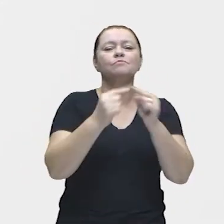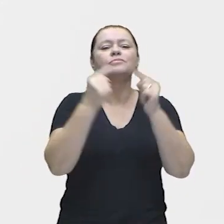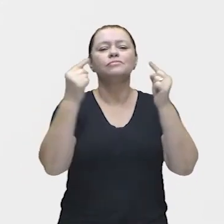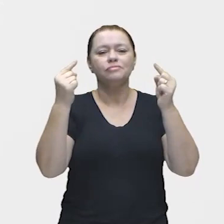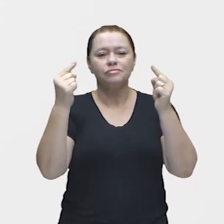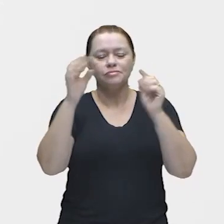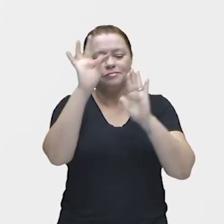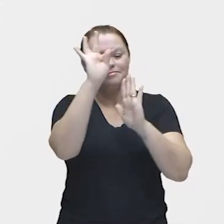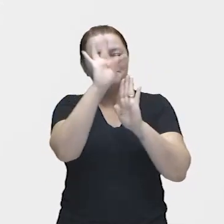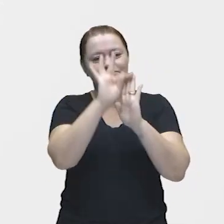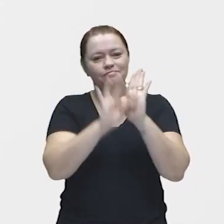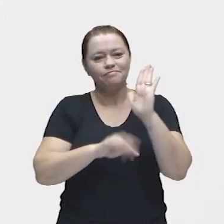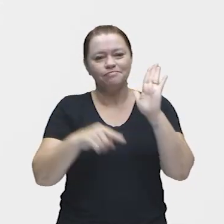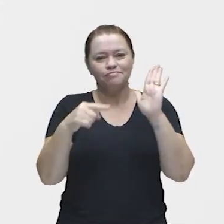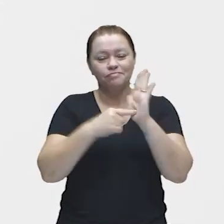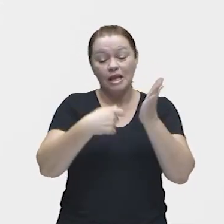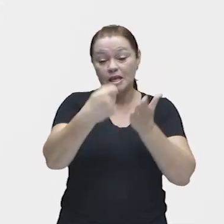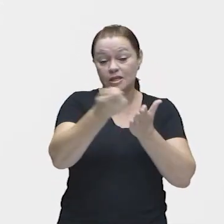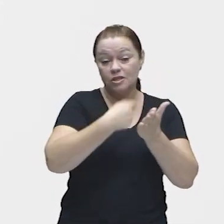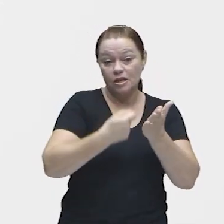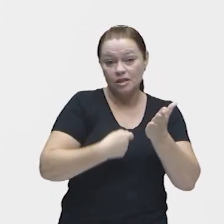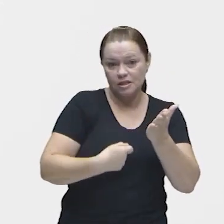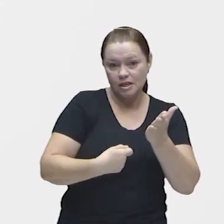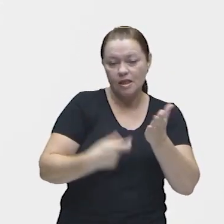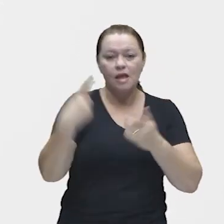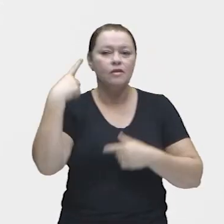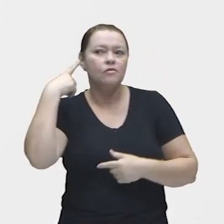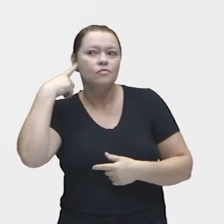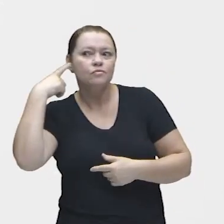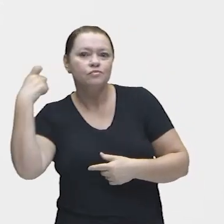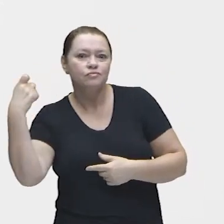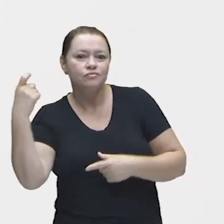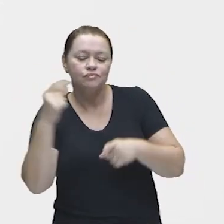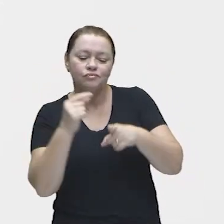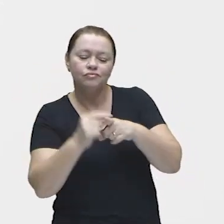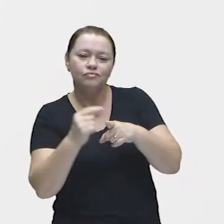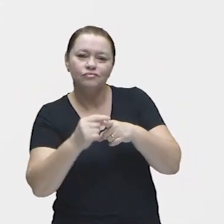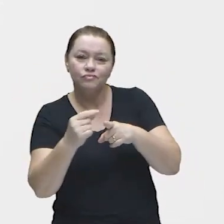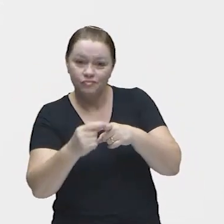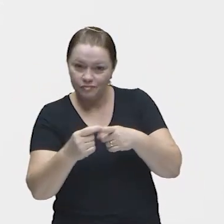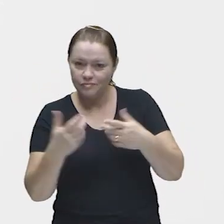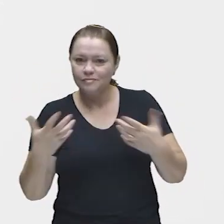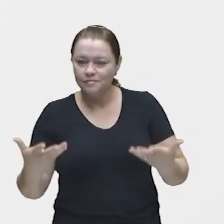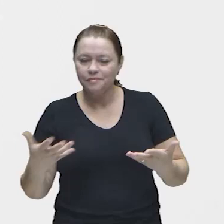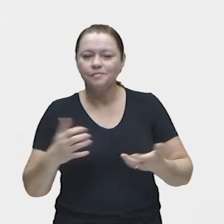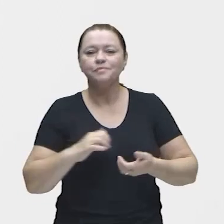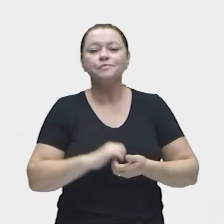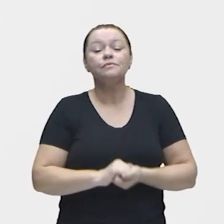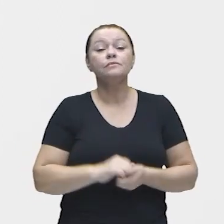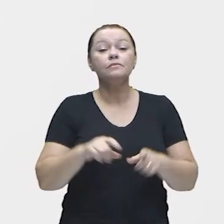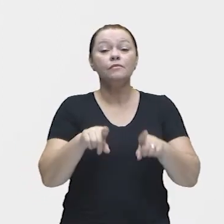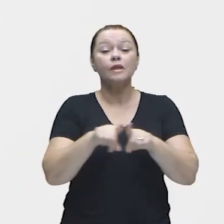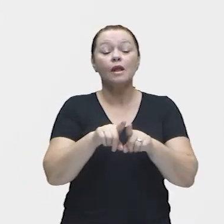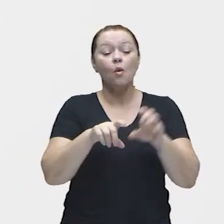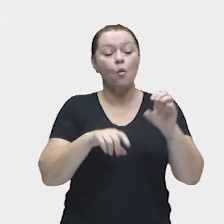regulares, contextuais entre grafemas e fonemas, ou seja,